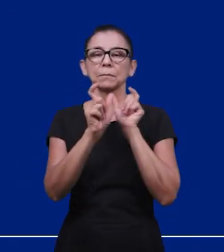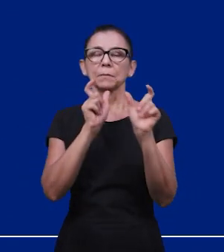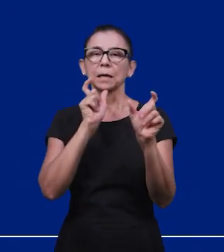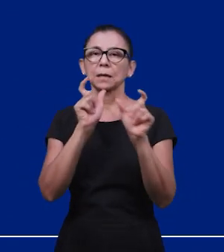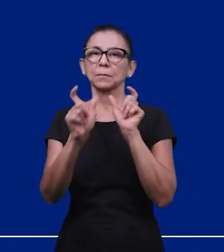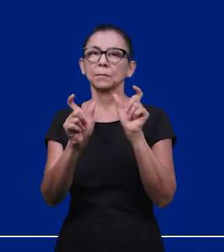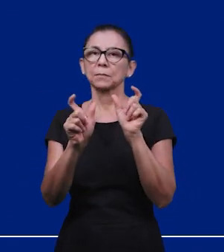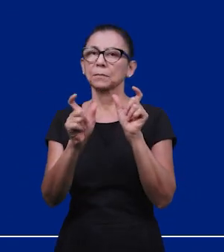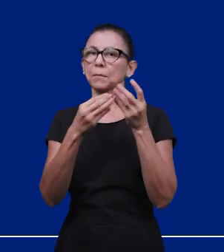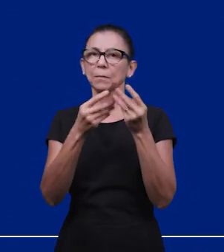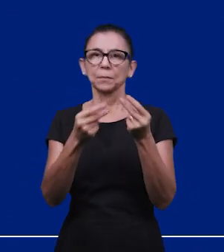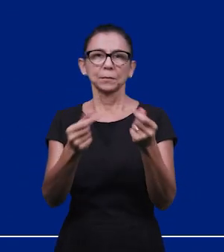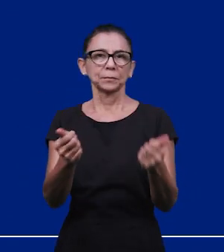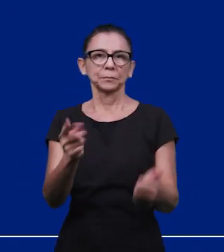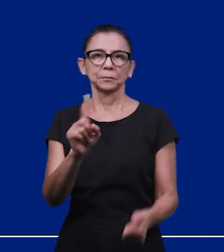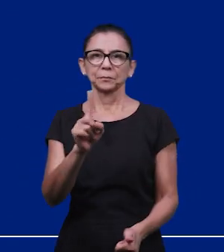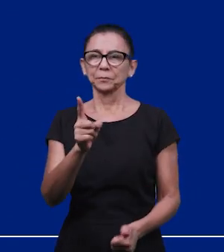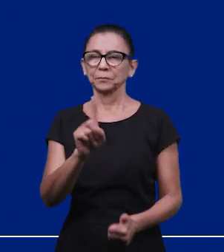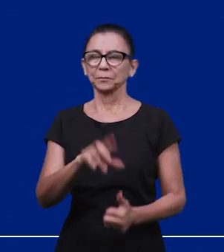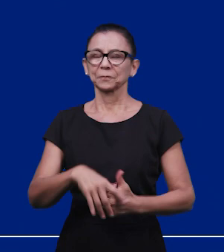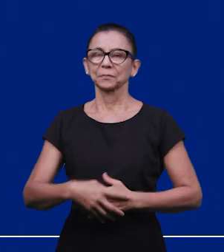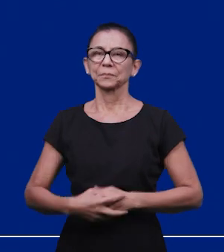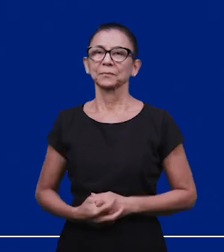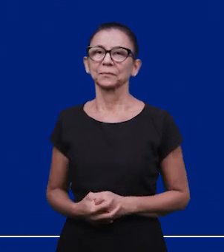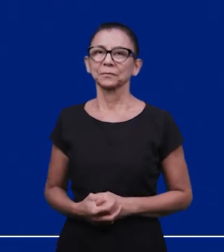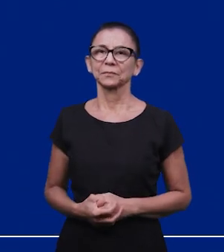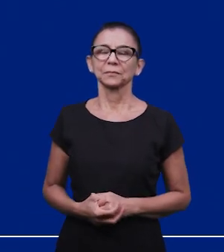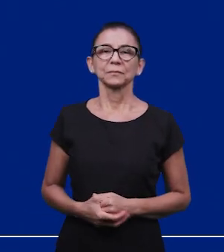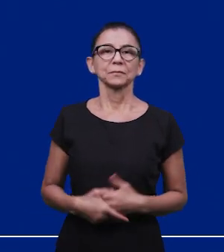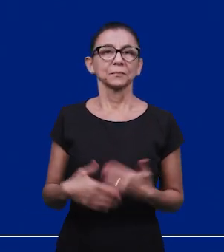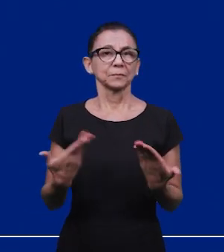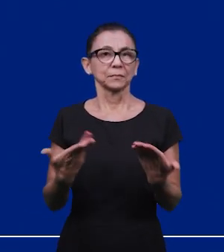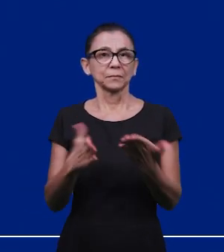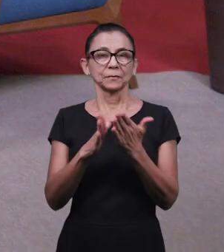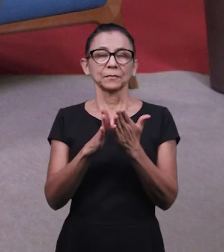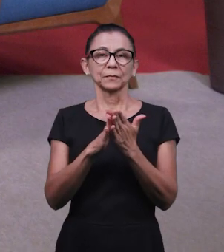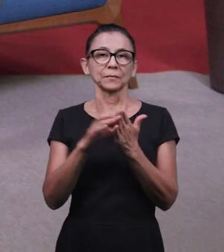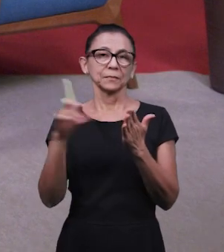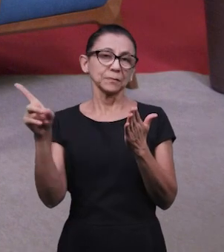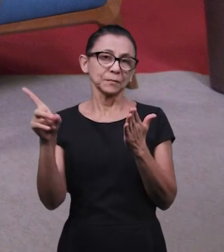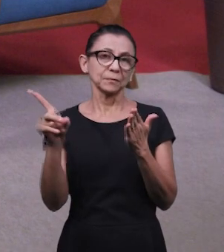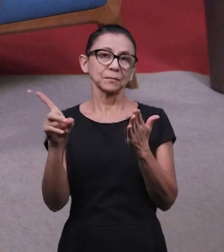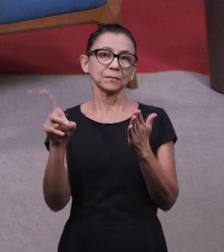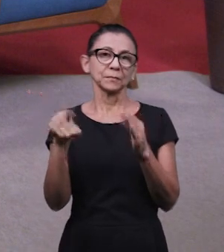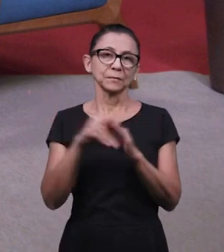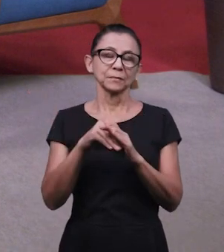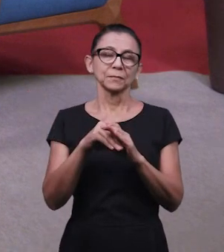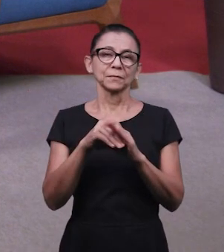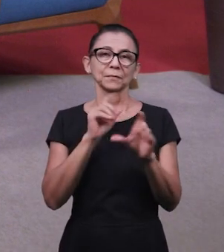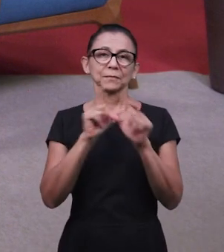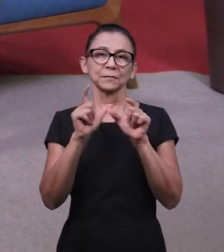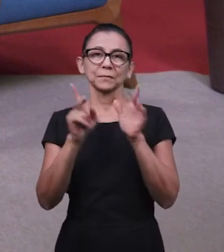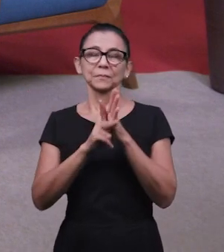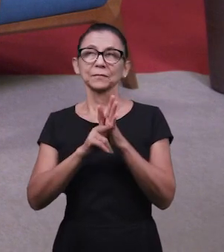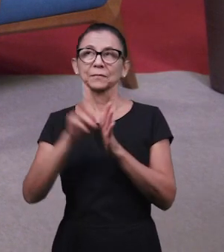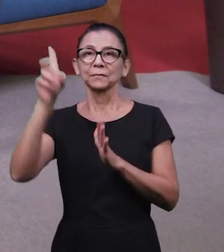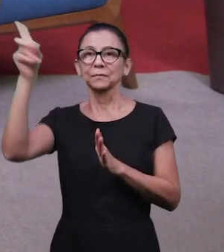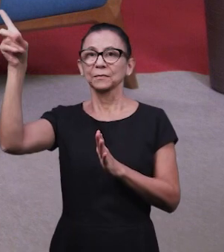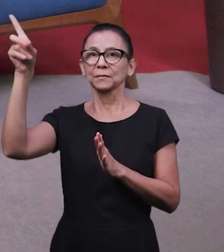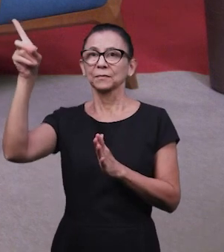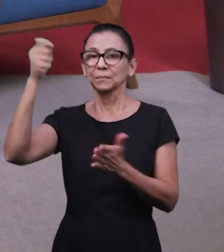nós vamos ler esse texto em Lucas capítulo 21, verso 33, e diz assim: passará o céu e a terra,